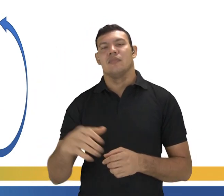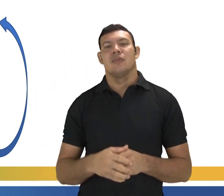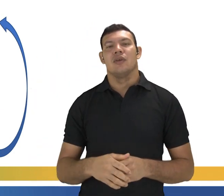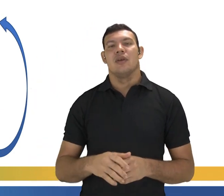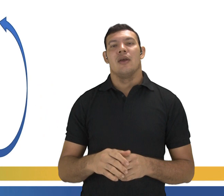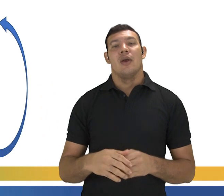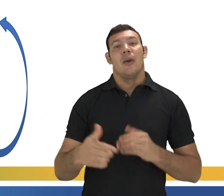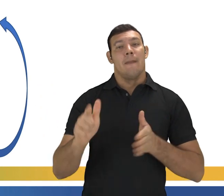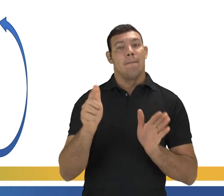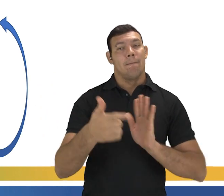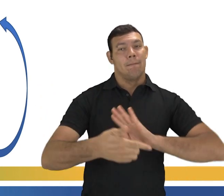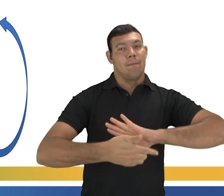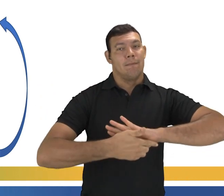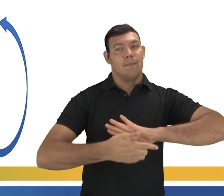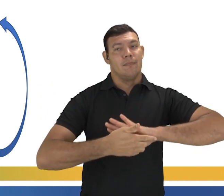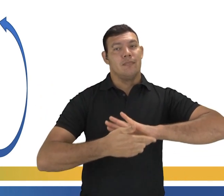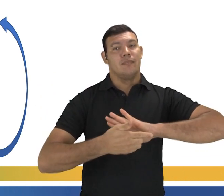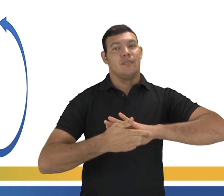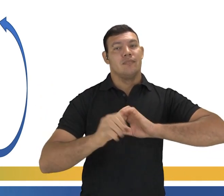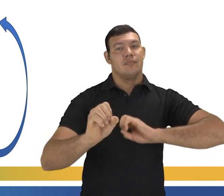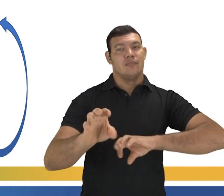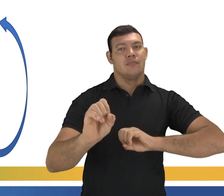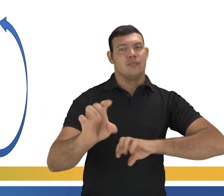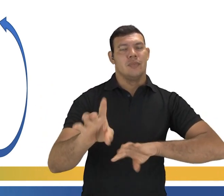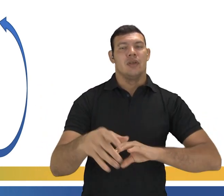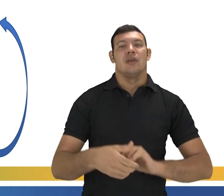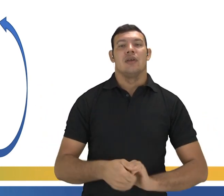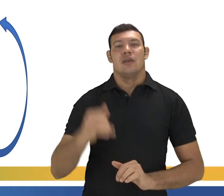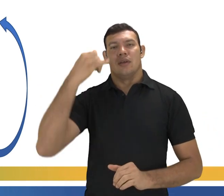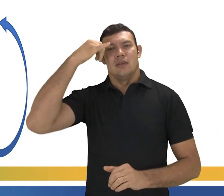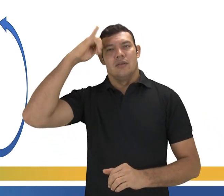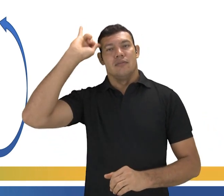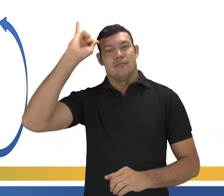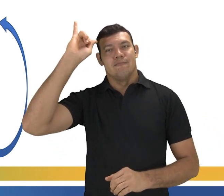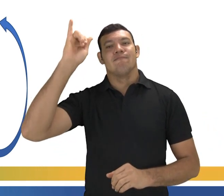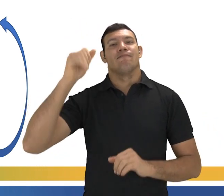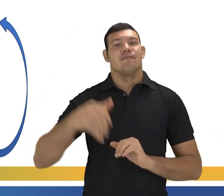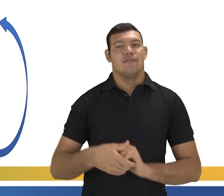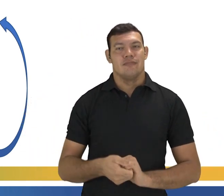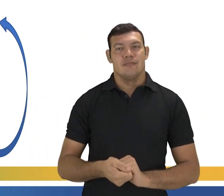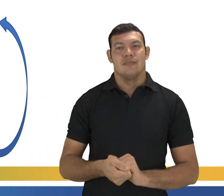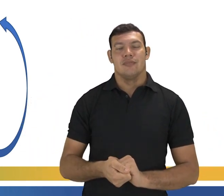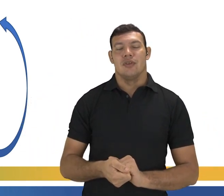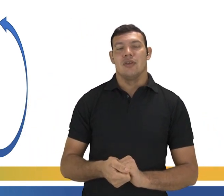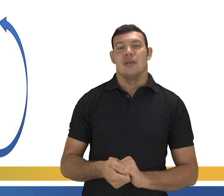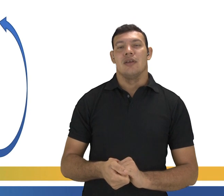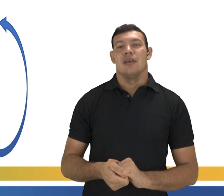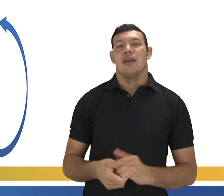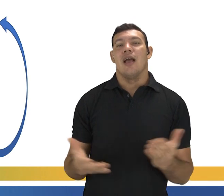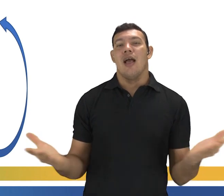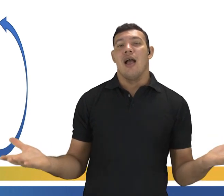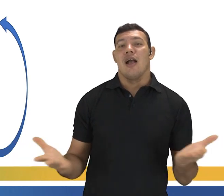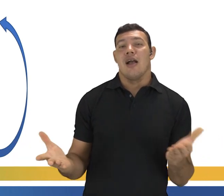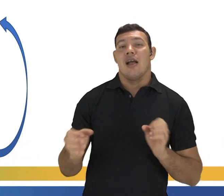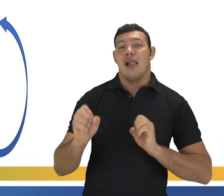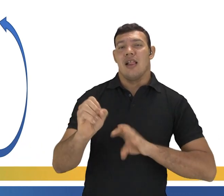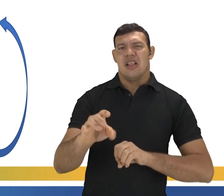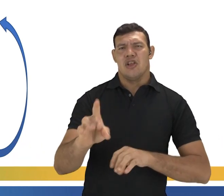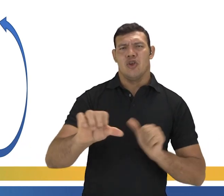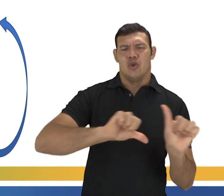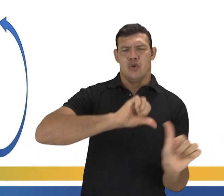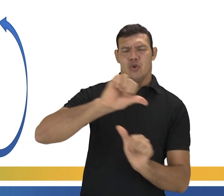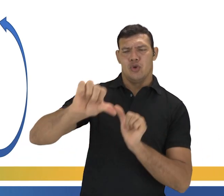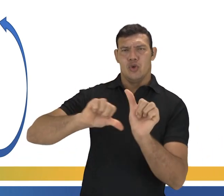o papel da educação no combate a essa situação, já que assim como preconizado por Paulo Freire, se a educação não pode